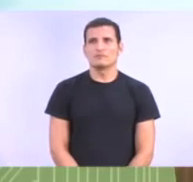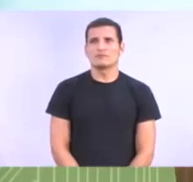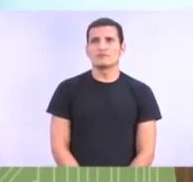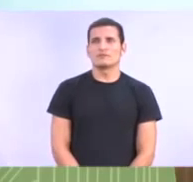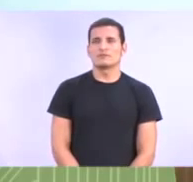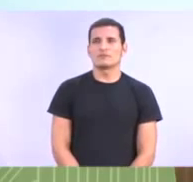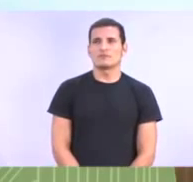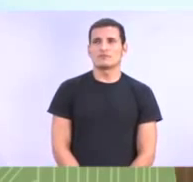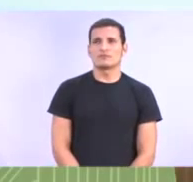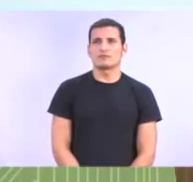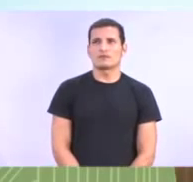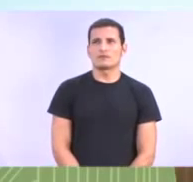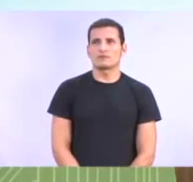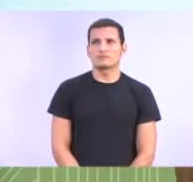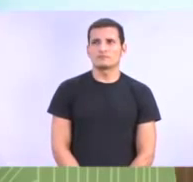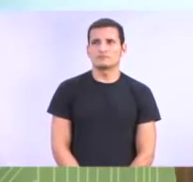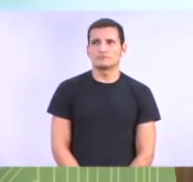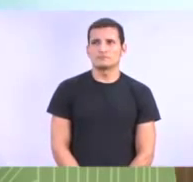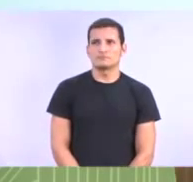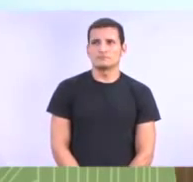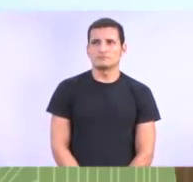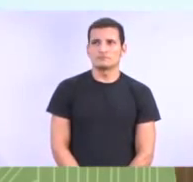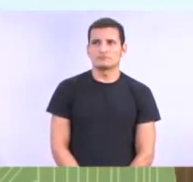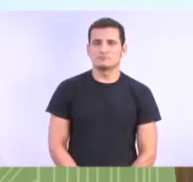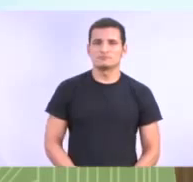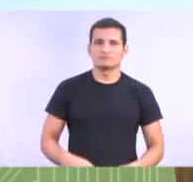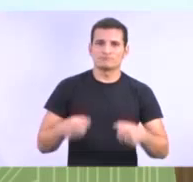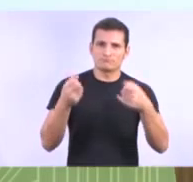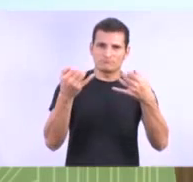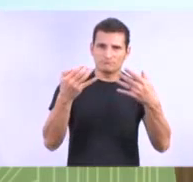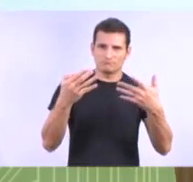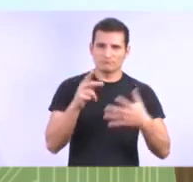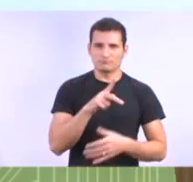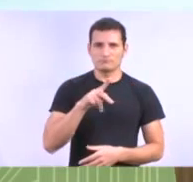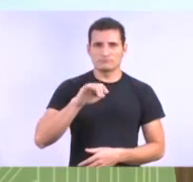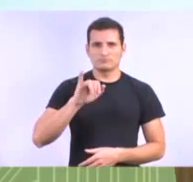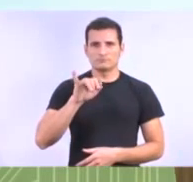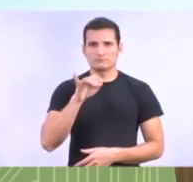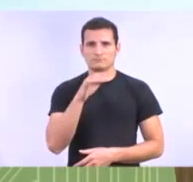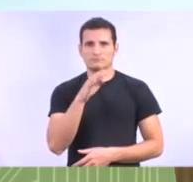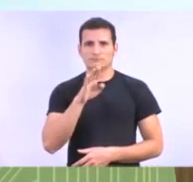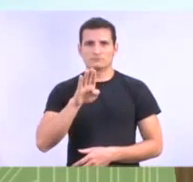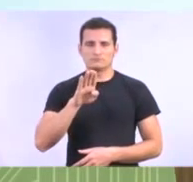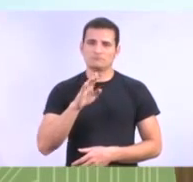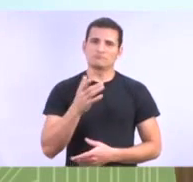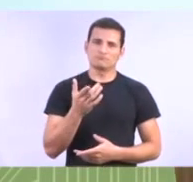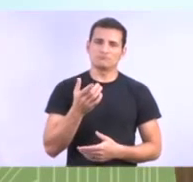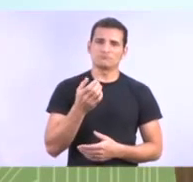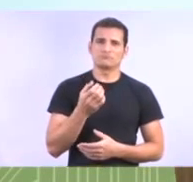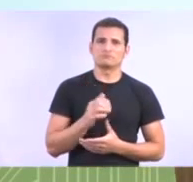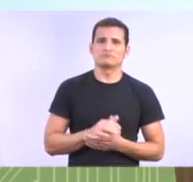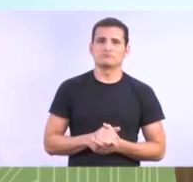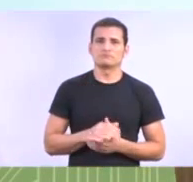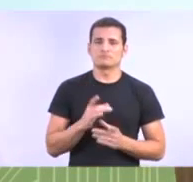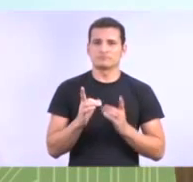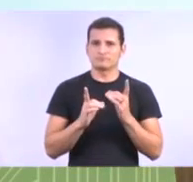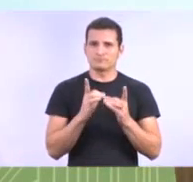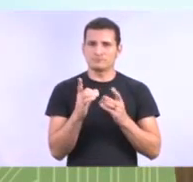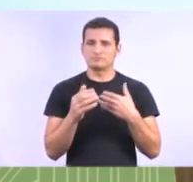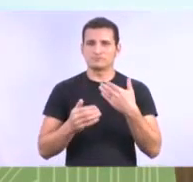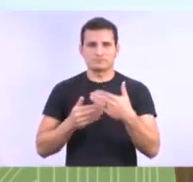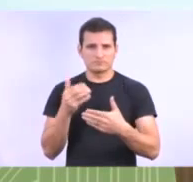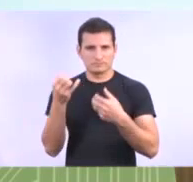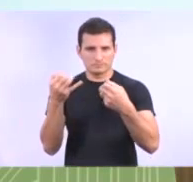Então, a explicação do professor JB foi bem didática, bem passo a passo, e parabéns pela participação e